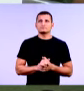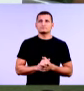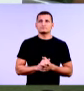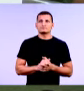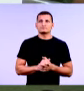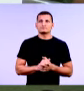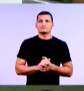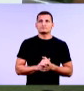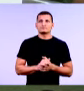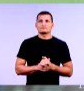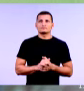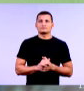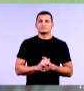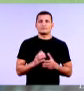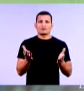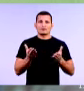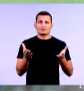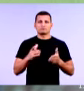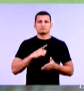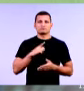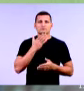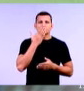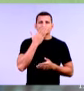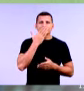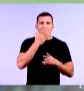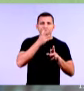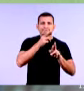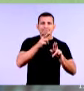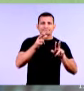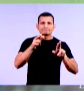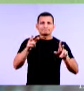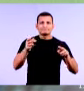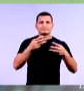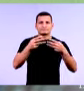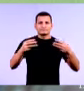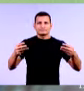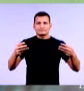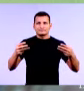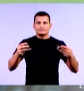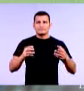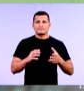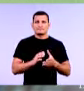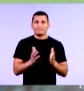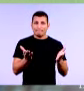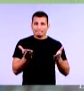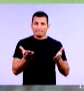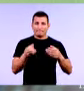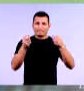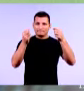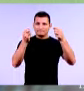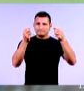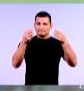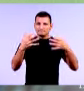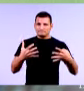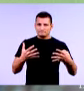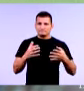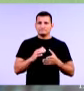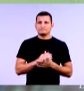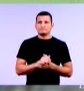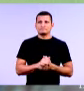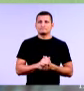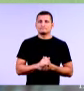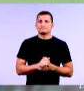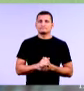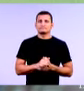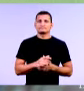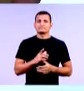de tipos de rede de computadores. Os tipos de rede de computadores que nós vamos falar hoje, essa classificação está